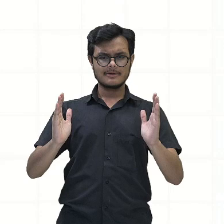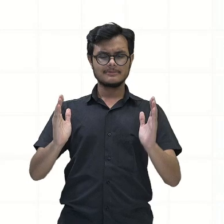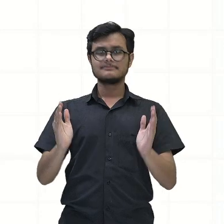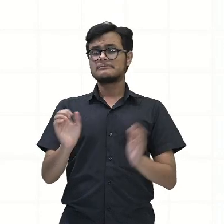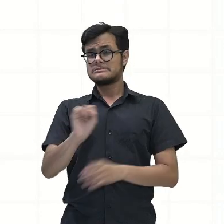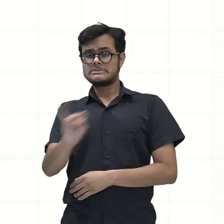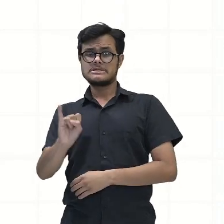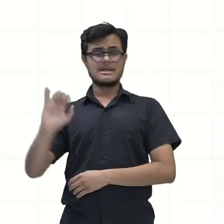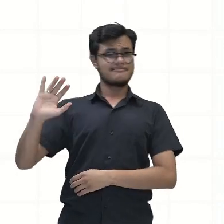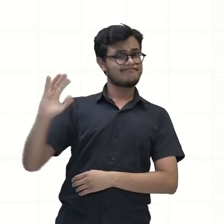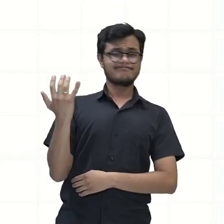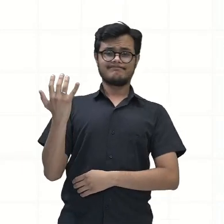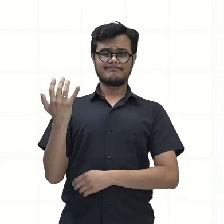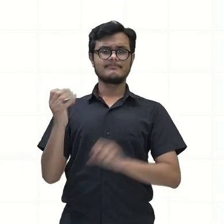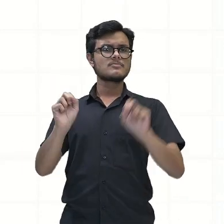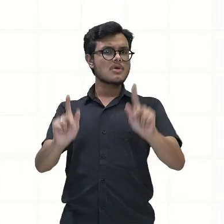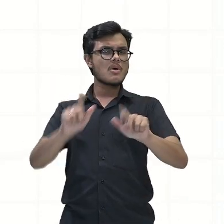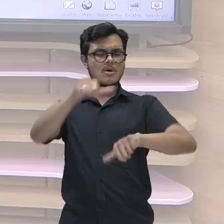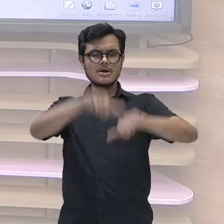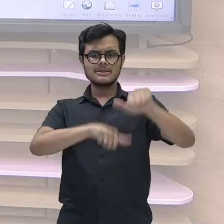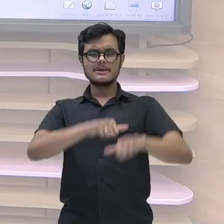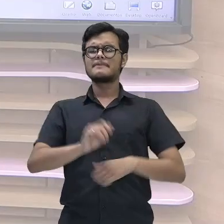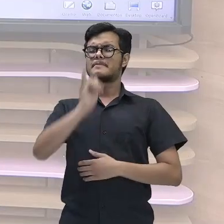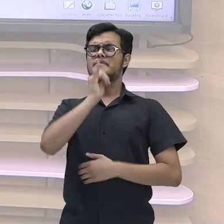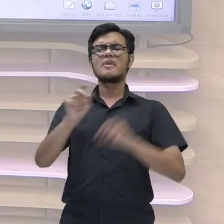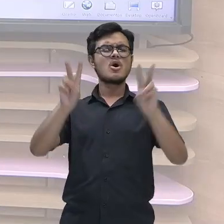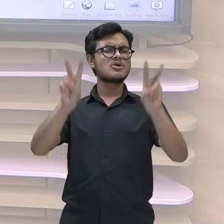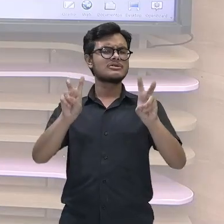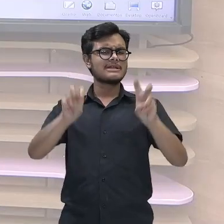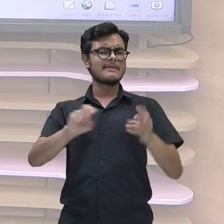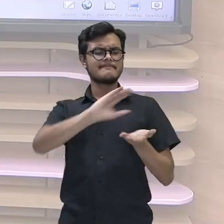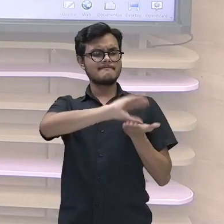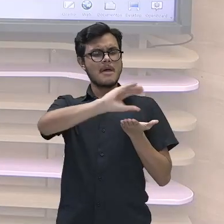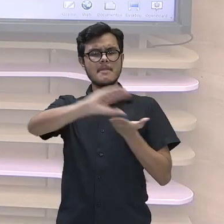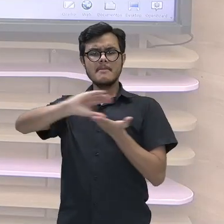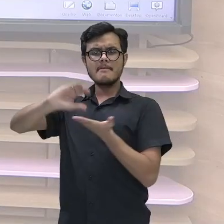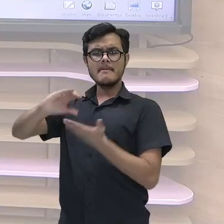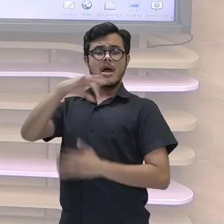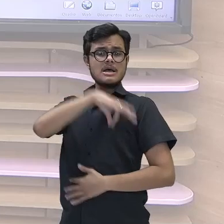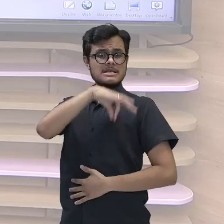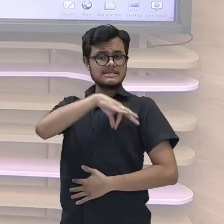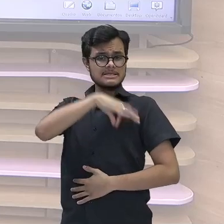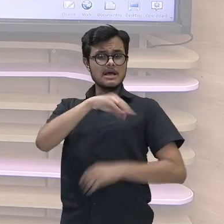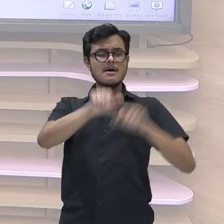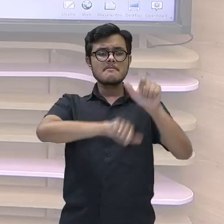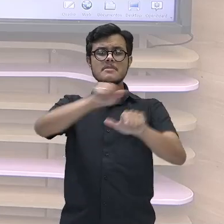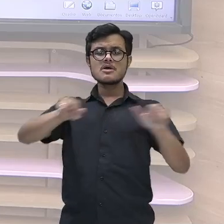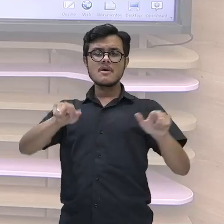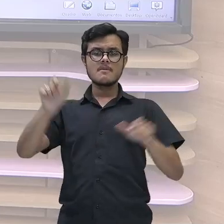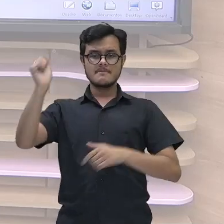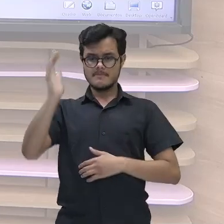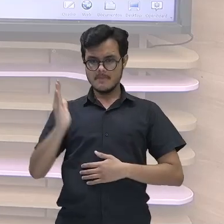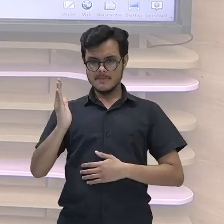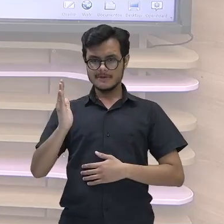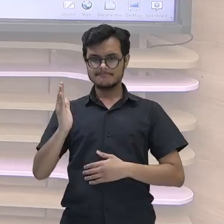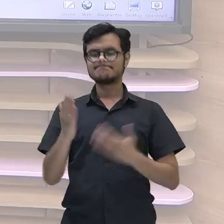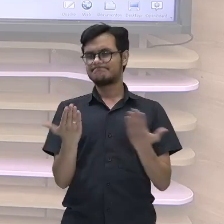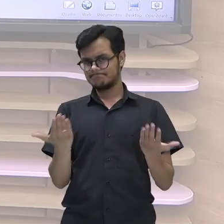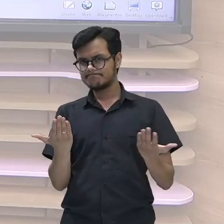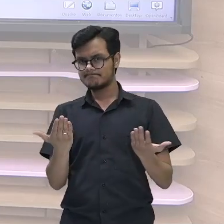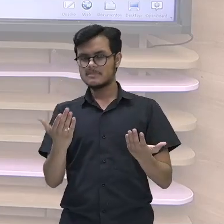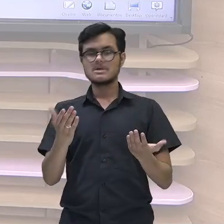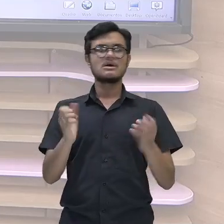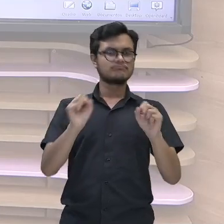analisar ali, por exemplo, a distribuição de renda da população no Brasil. Então, você pegou